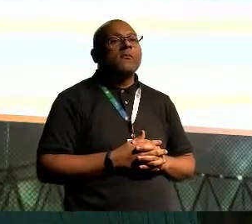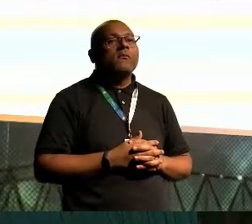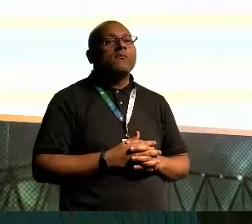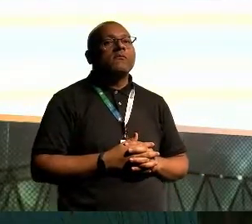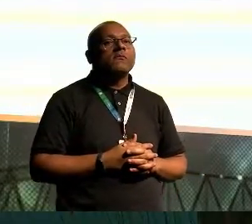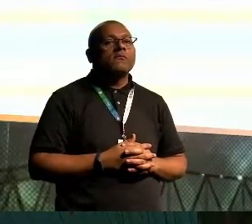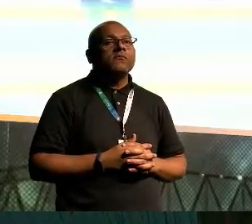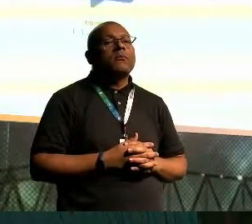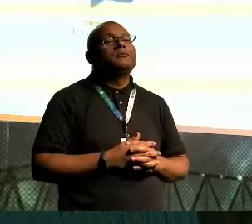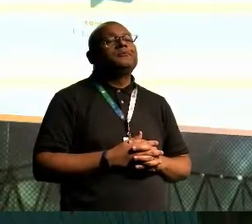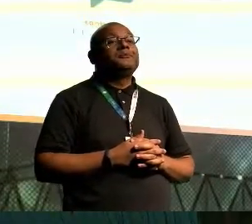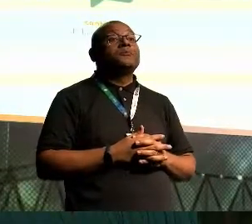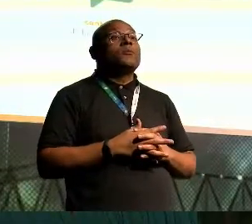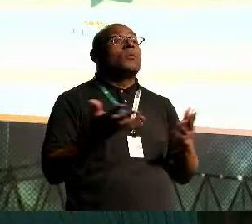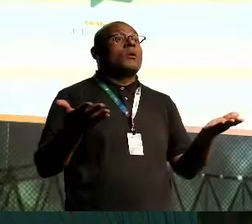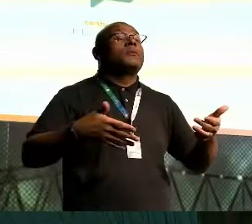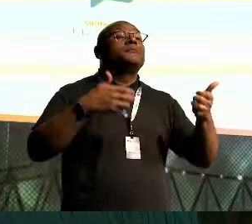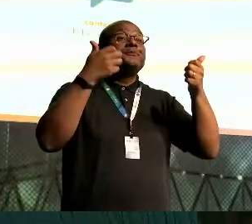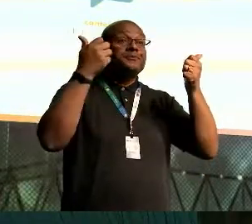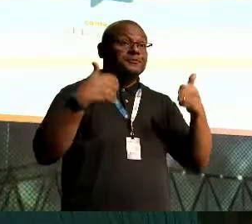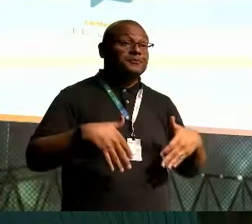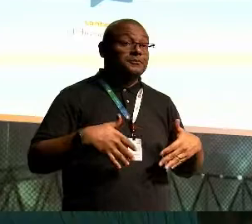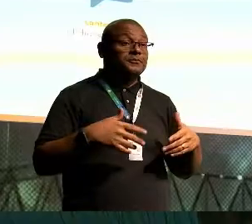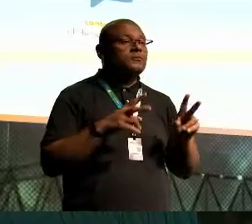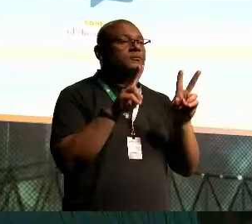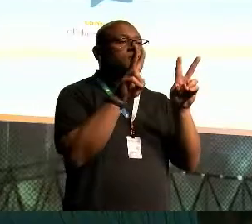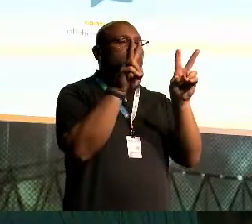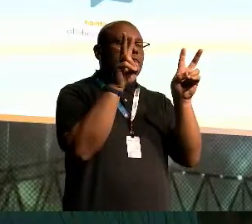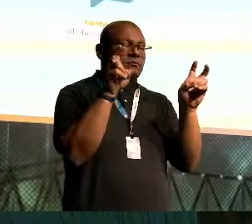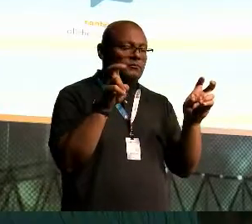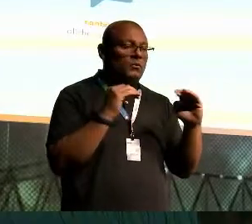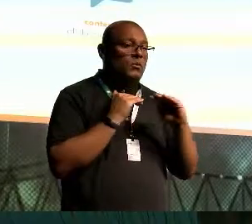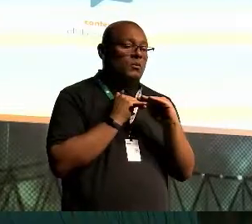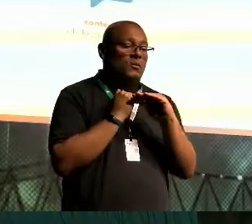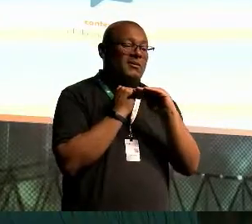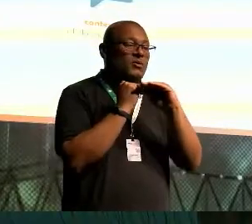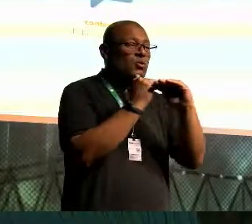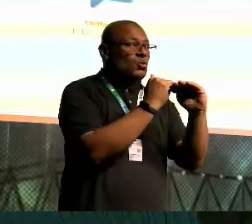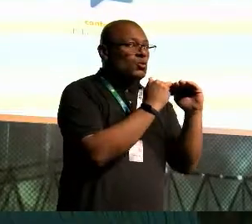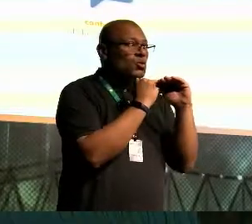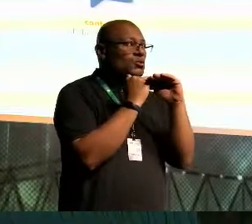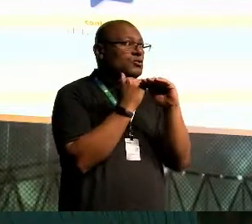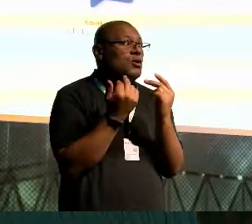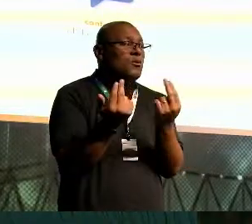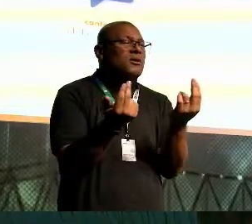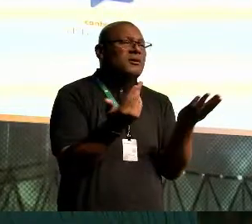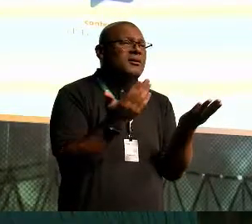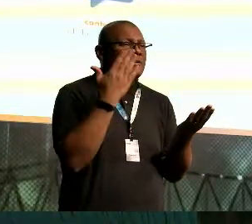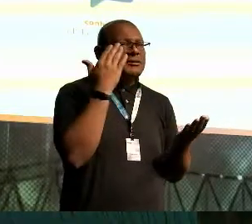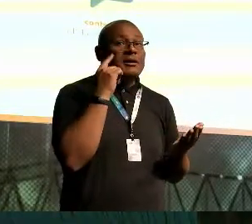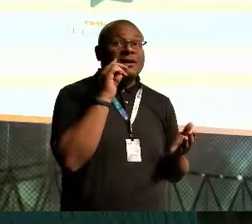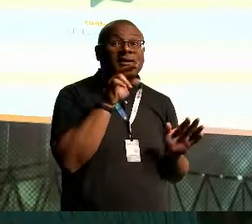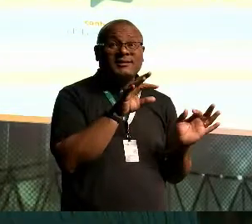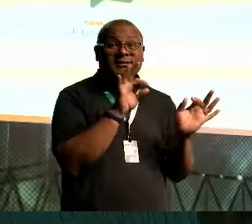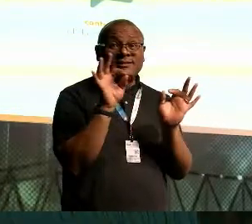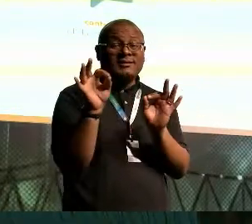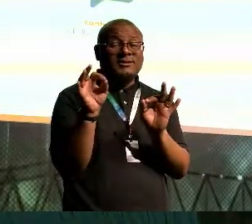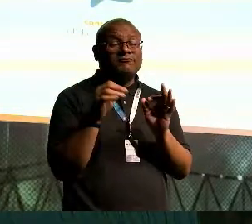Eu vou começar falando um pouquinho sobre um contexto, tá? Um alinhamento básico, porque eu sei que tem muita gente que está assistindo que, às